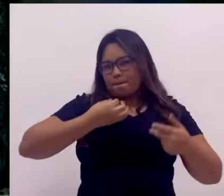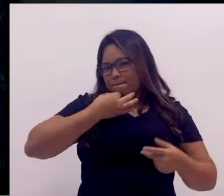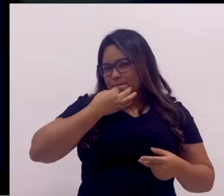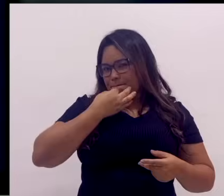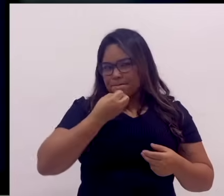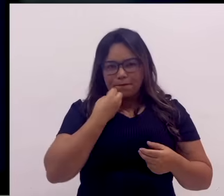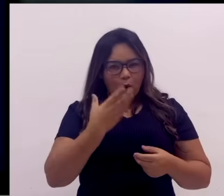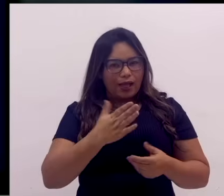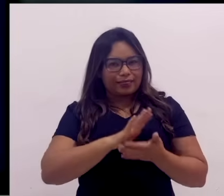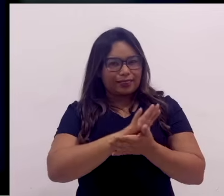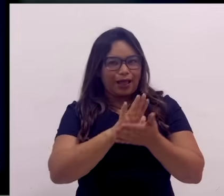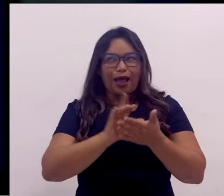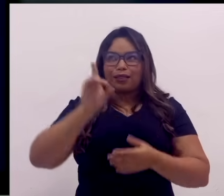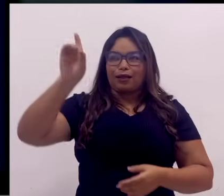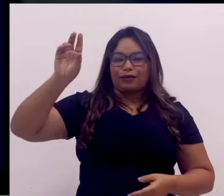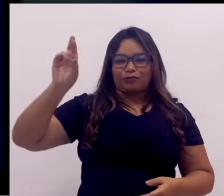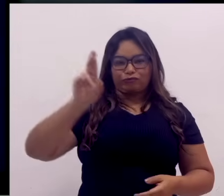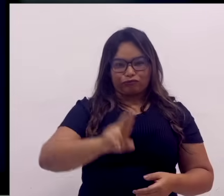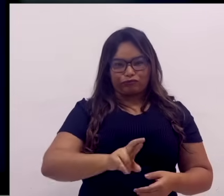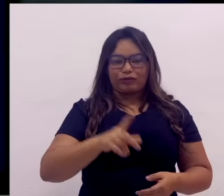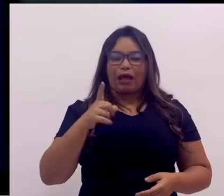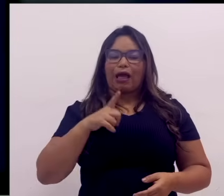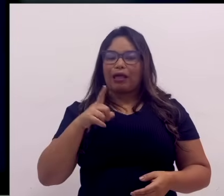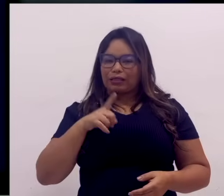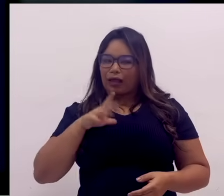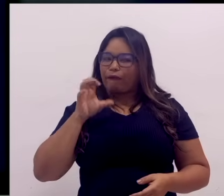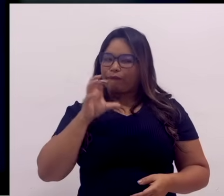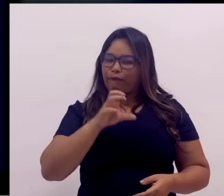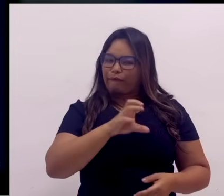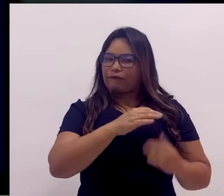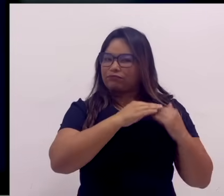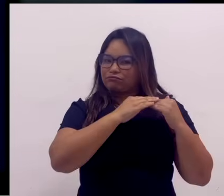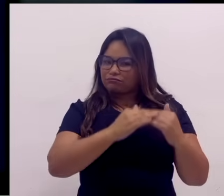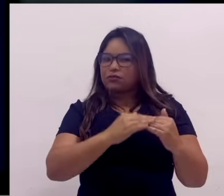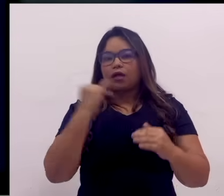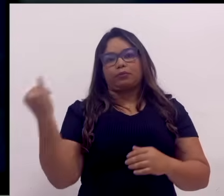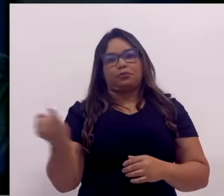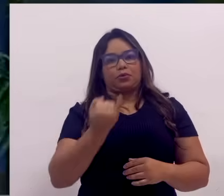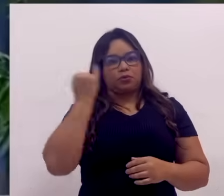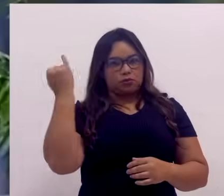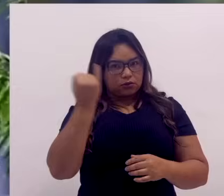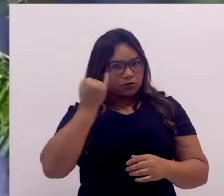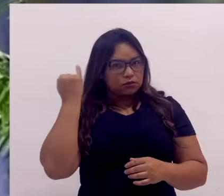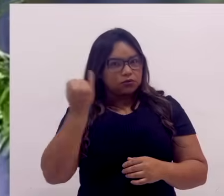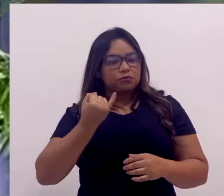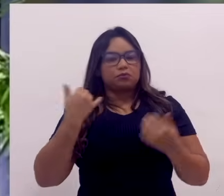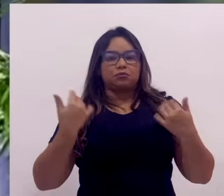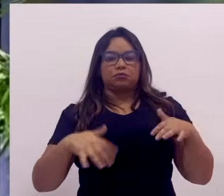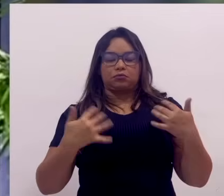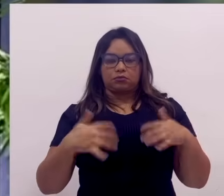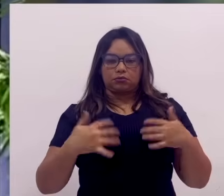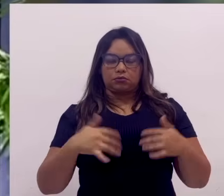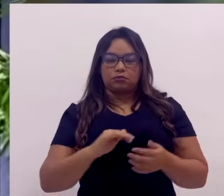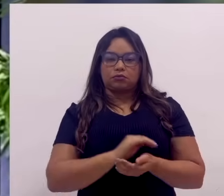Nós vamos falar disso depois. Depois há uma repreensão, e as repreensões são muito importantes,